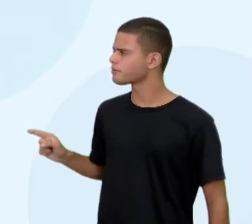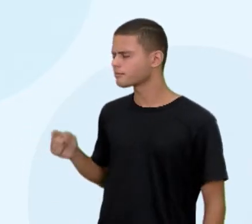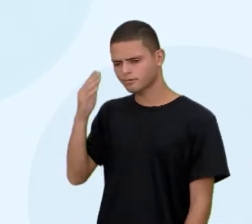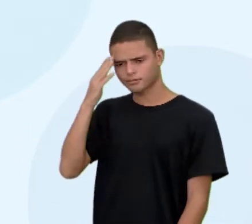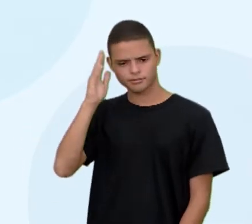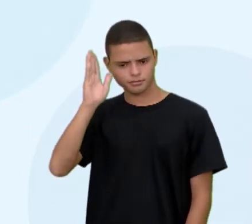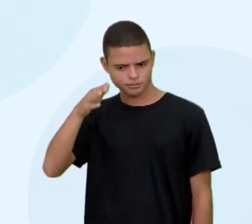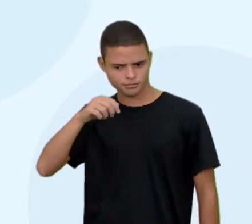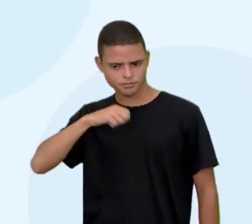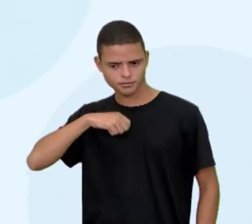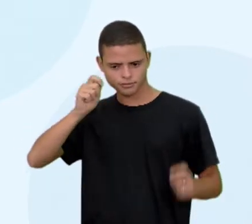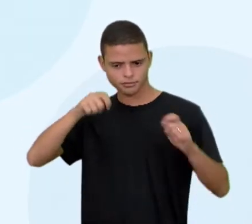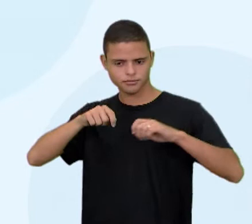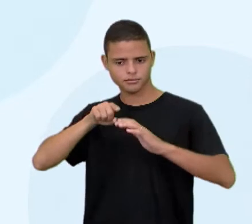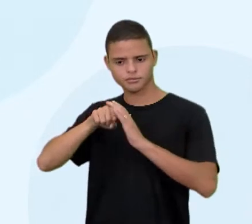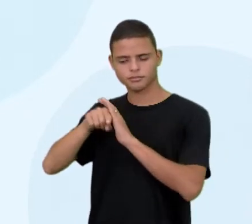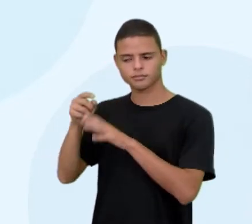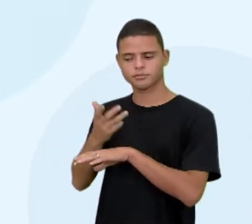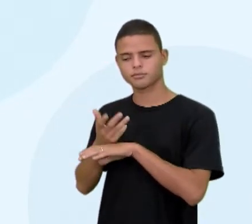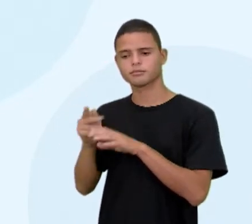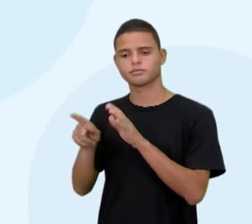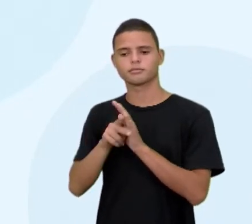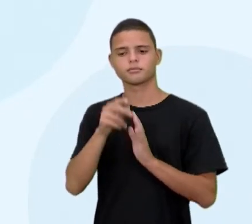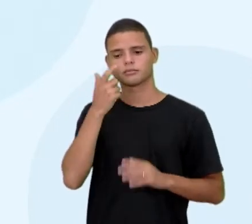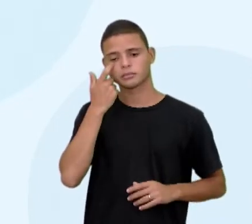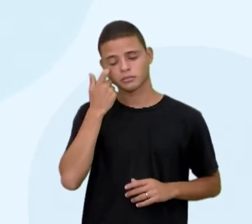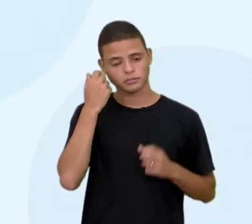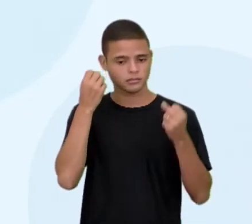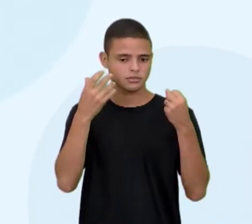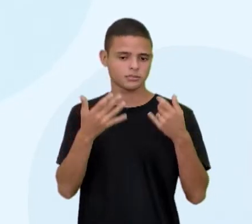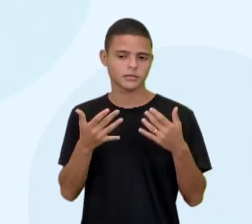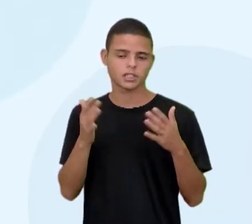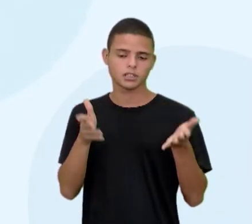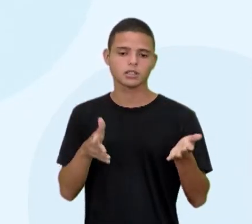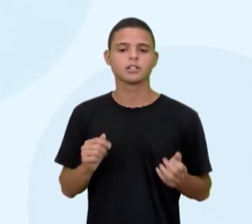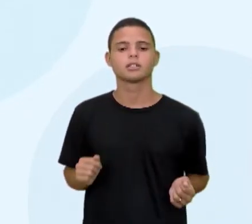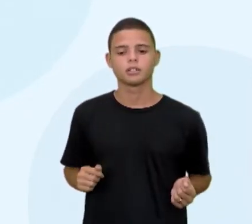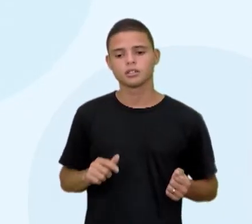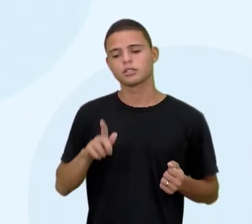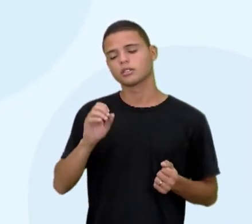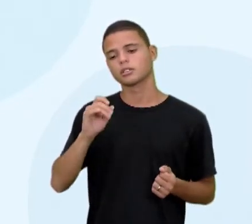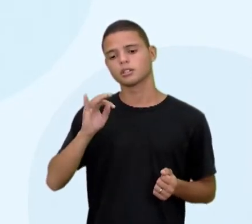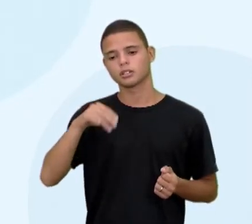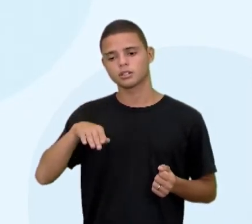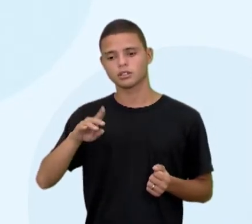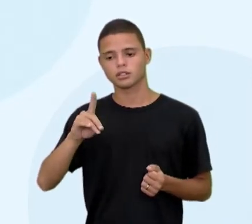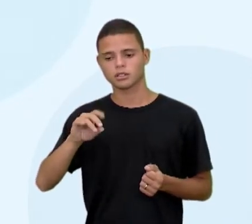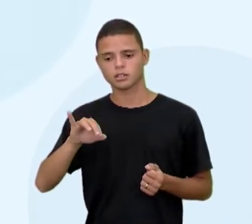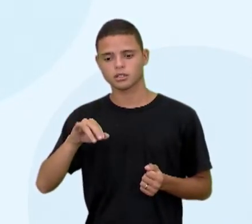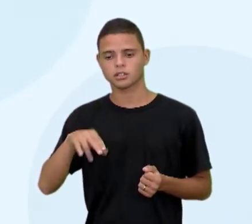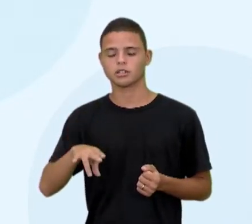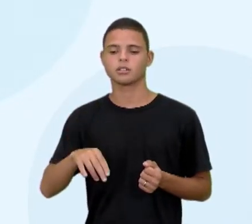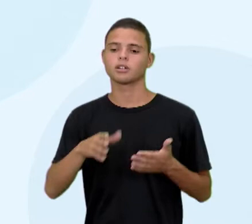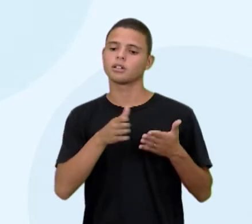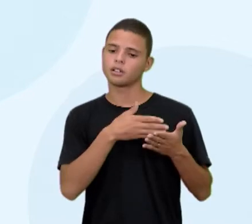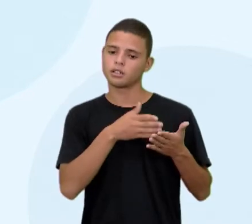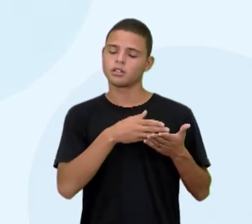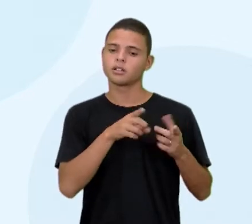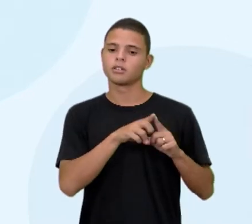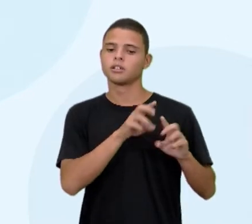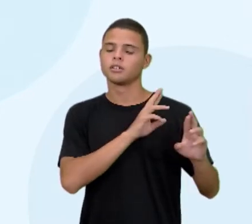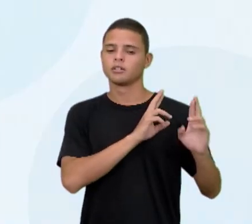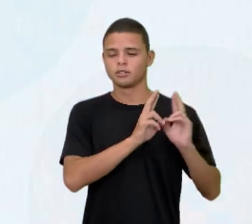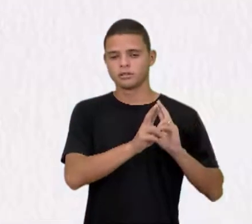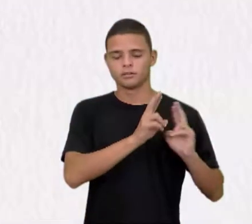estudos formal para os memes? Nós citamos aí já o Richard Dawkins, né, o livro dele, como se relaciona com a